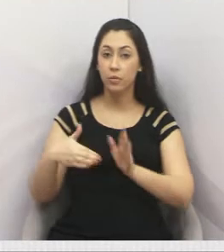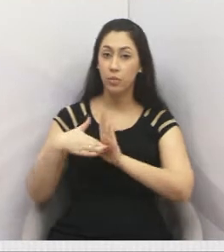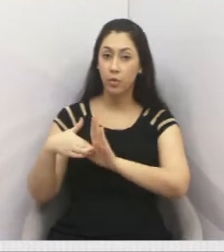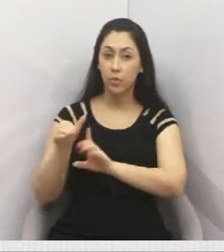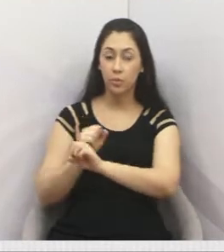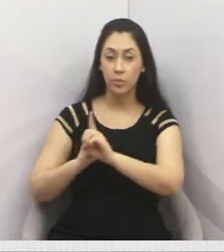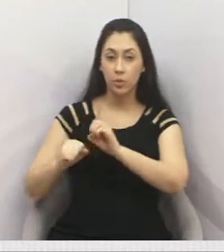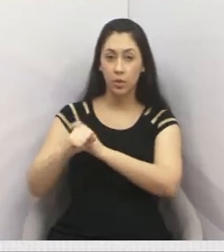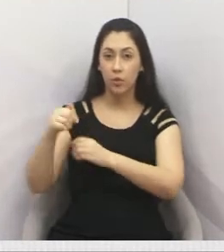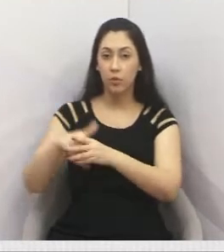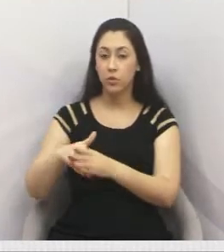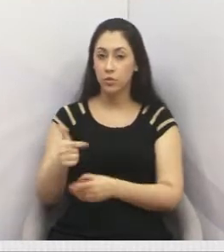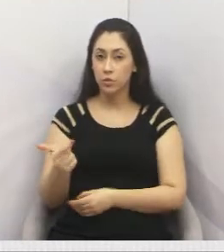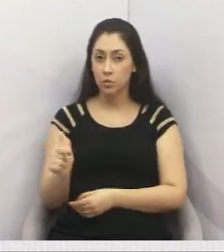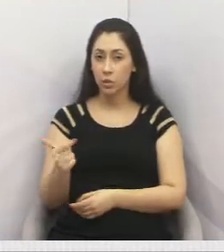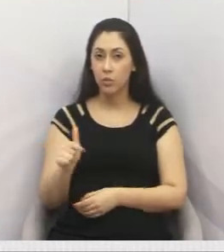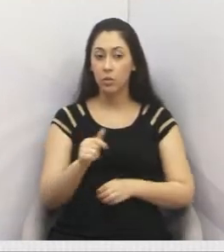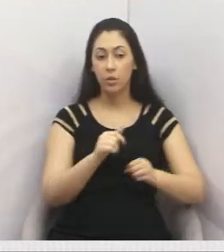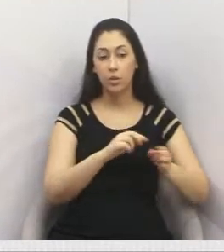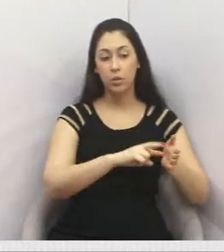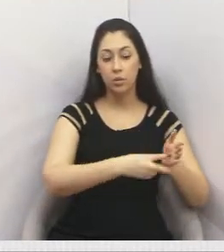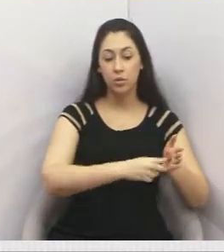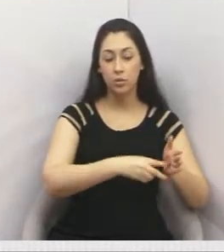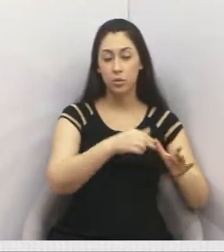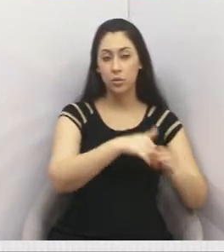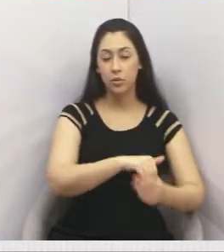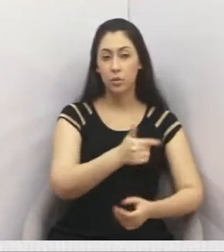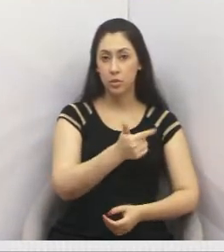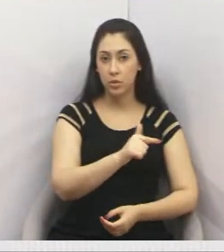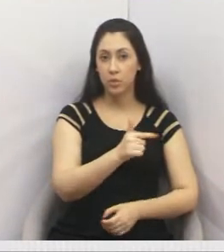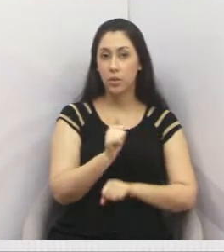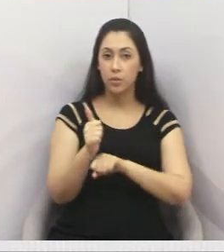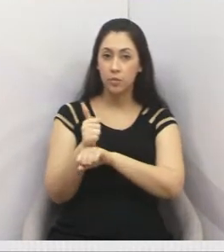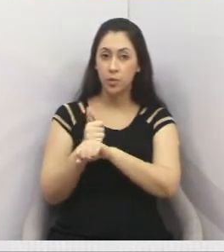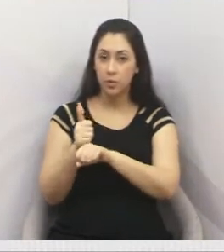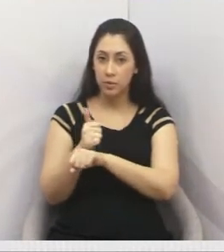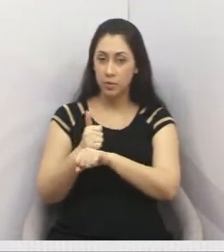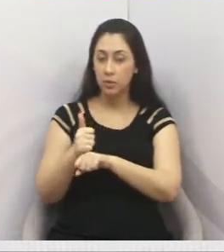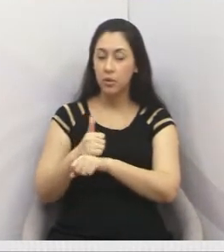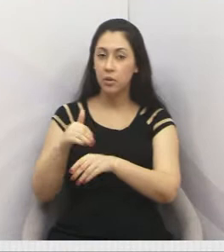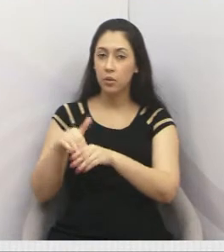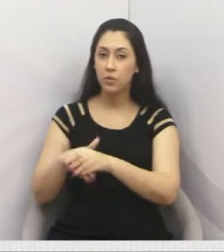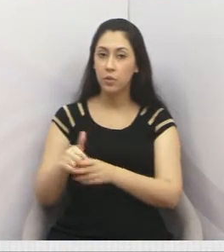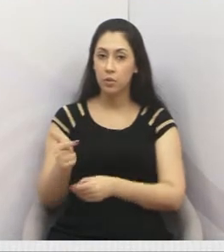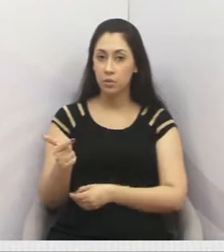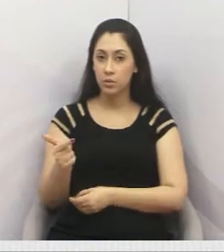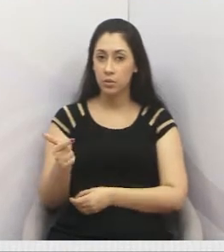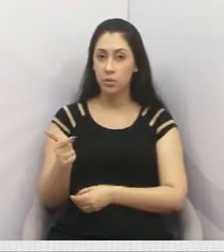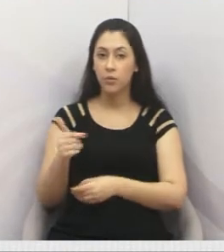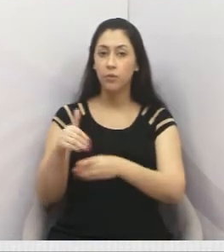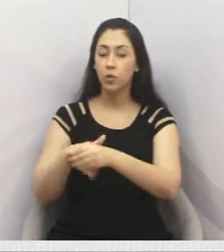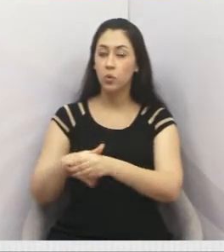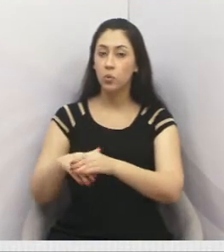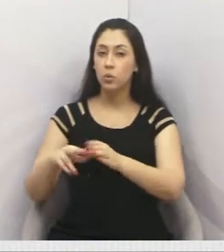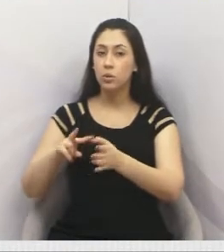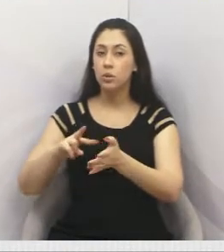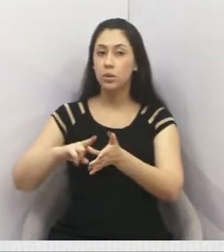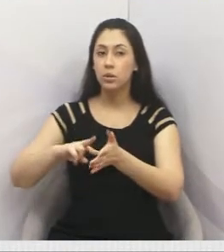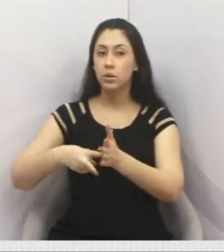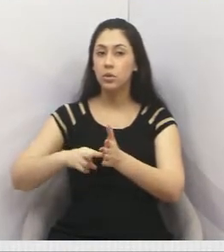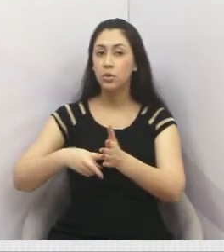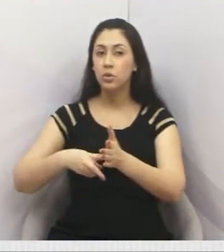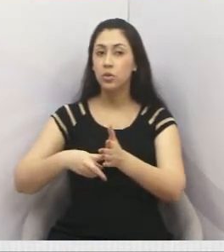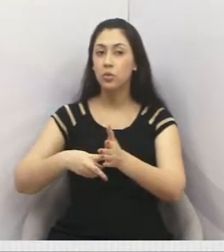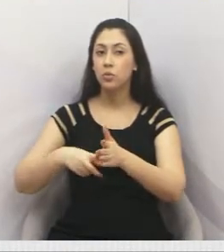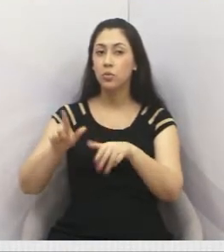Movimentos populares em branco, entidades de classe em branco, empresas ou entidades profissionais, Sindicato do